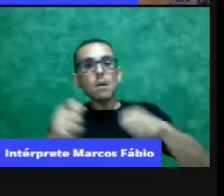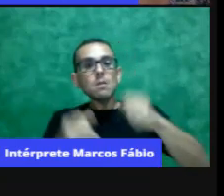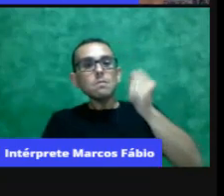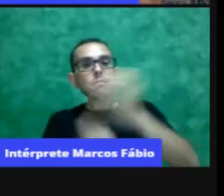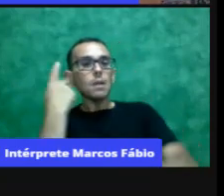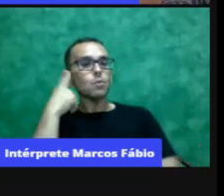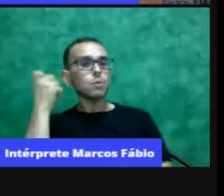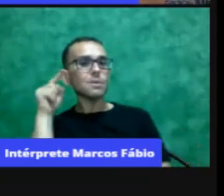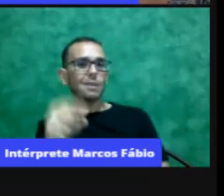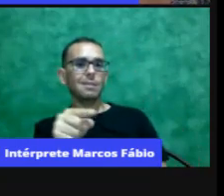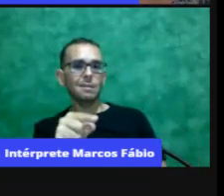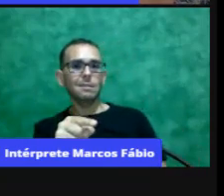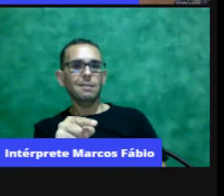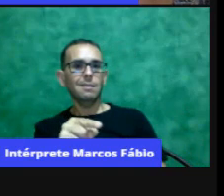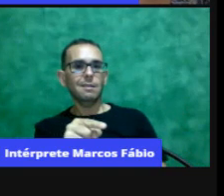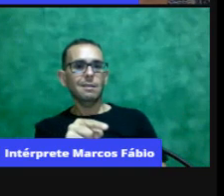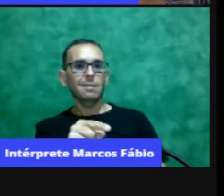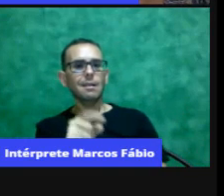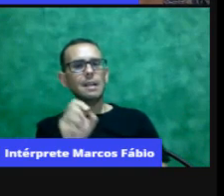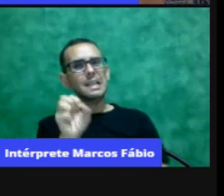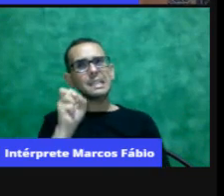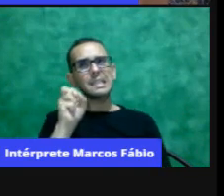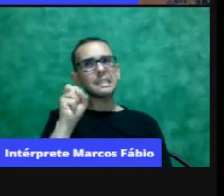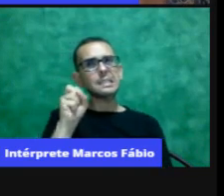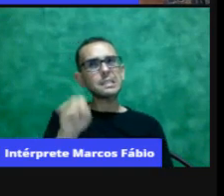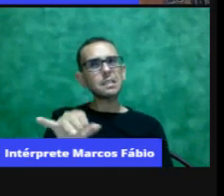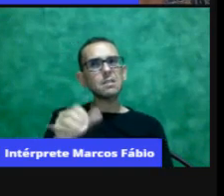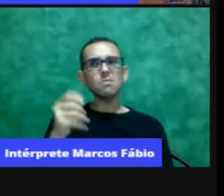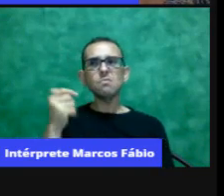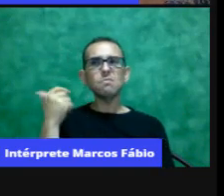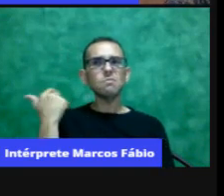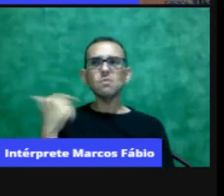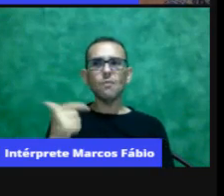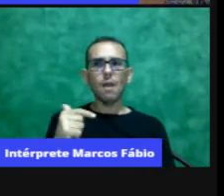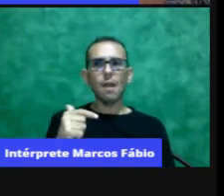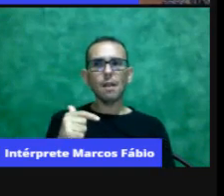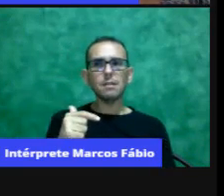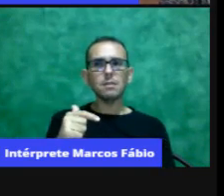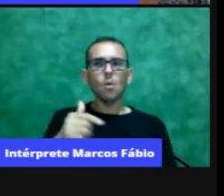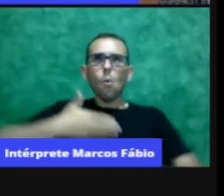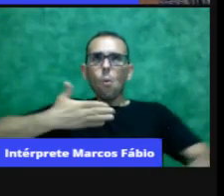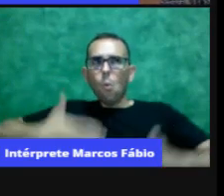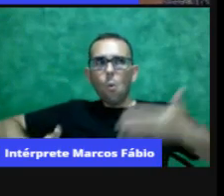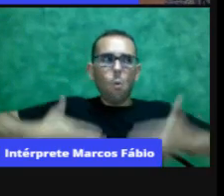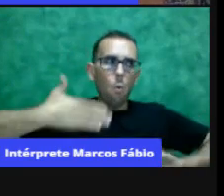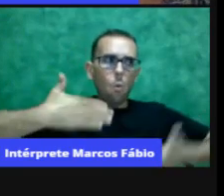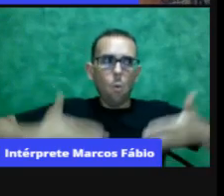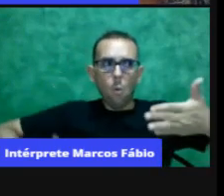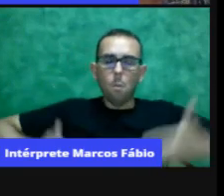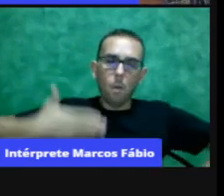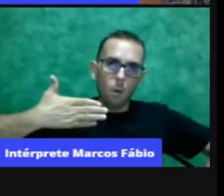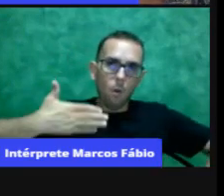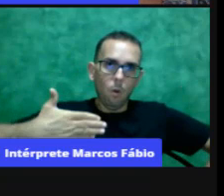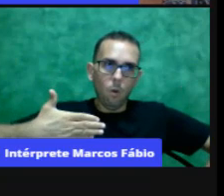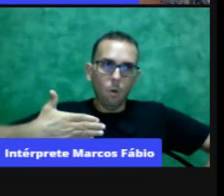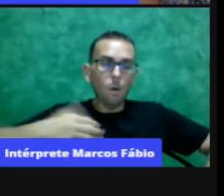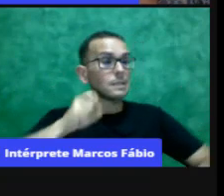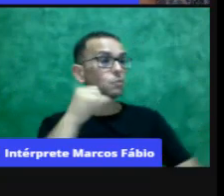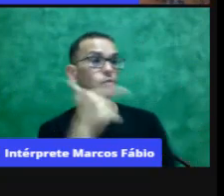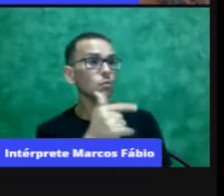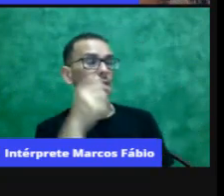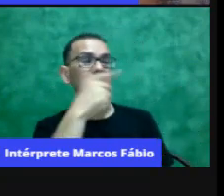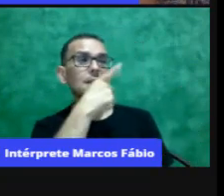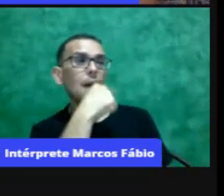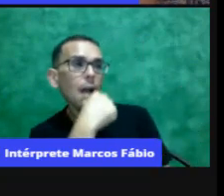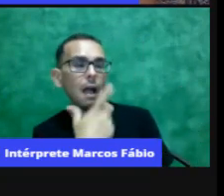Então ele fala, e se não houvesse, e se você fosse um robô, e se não tivesse